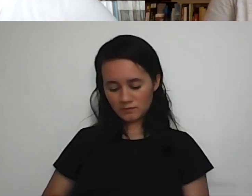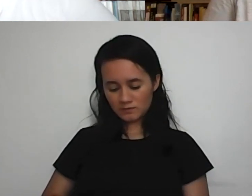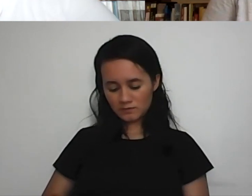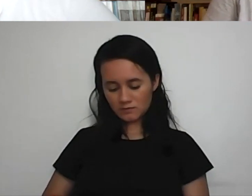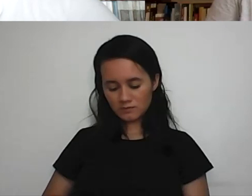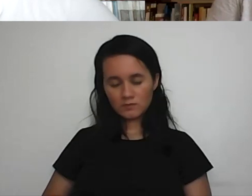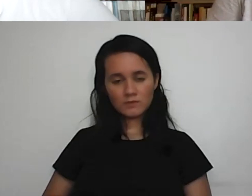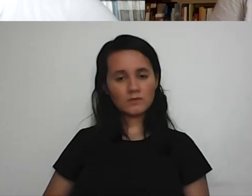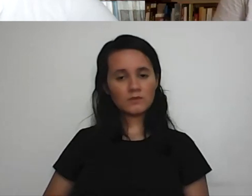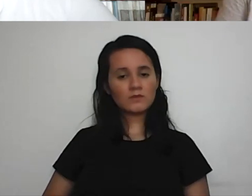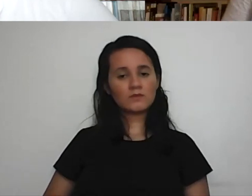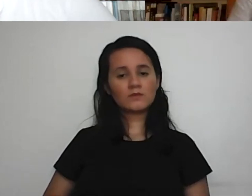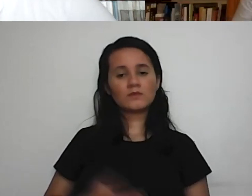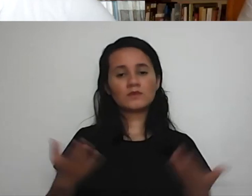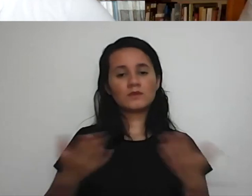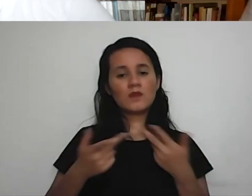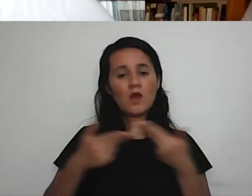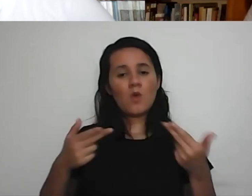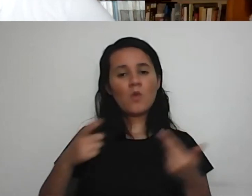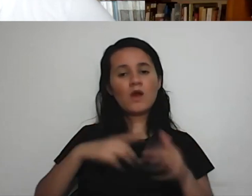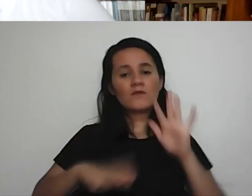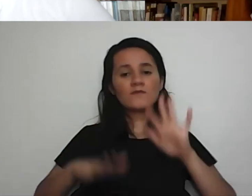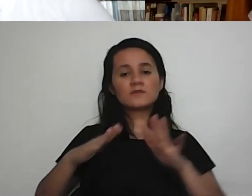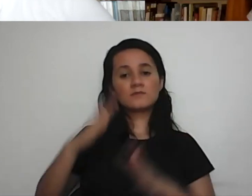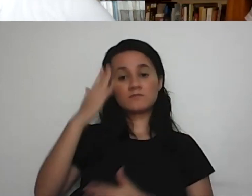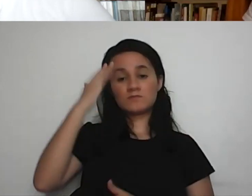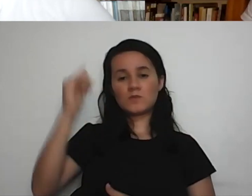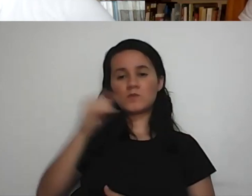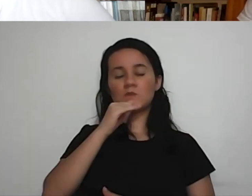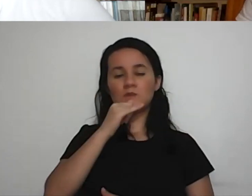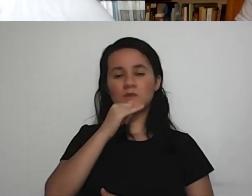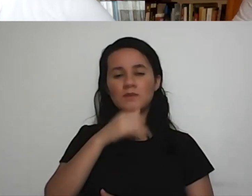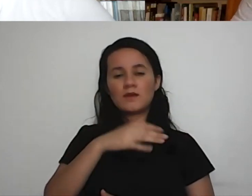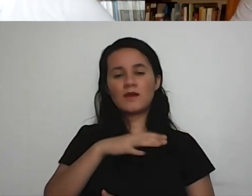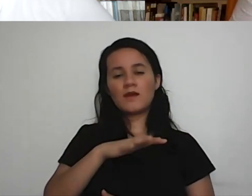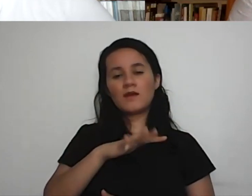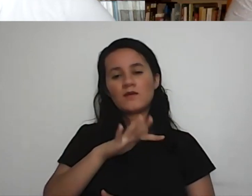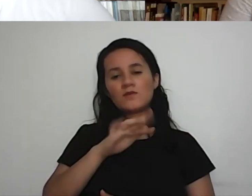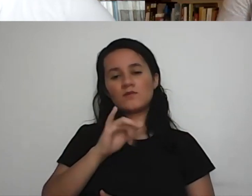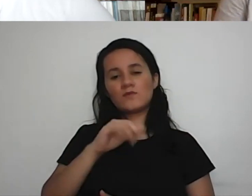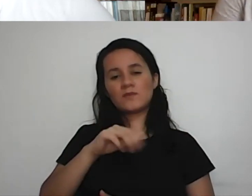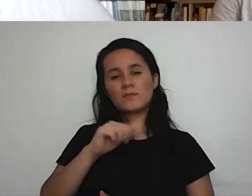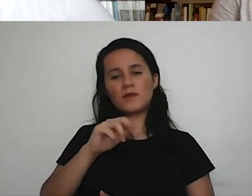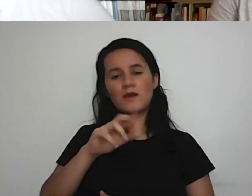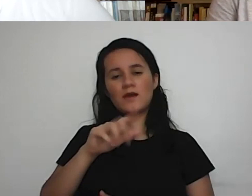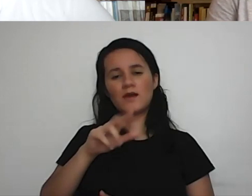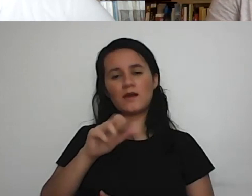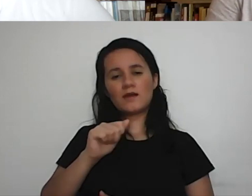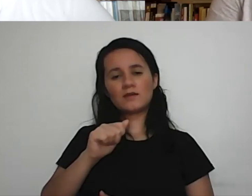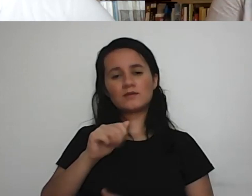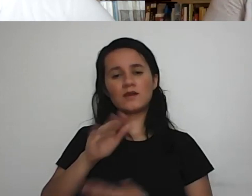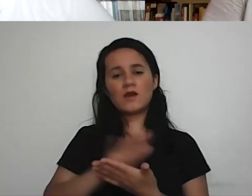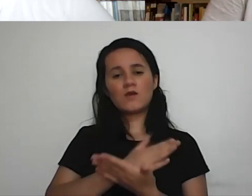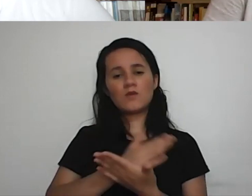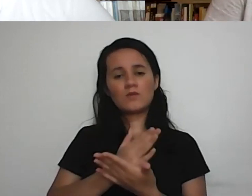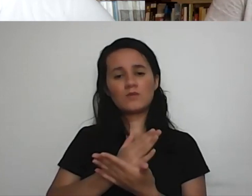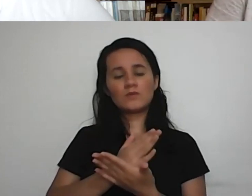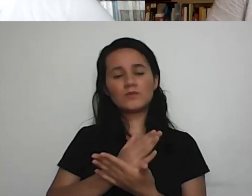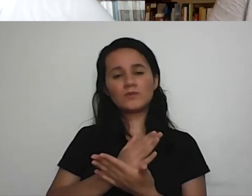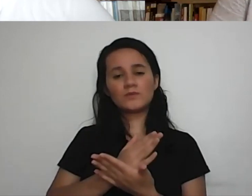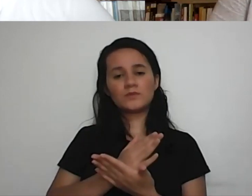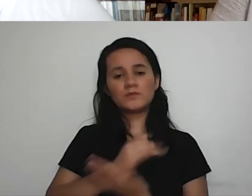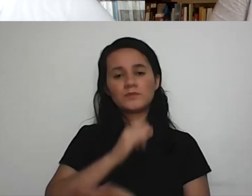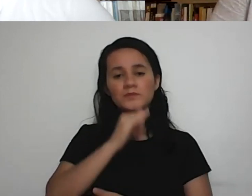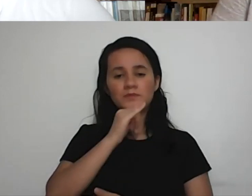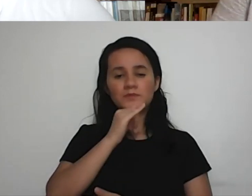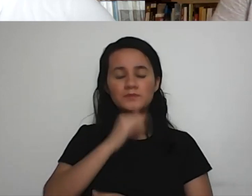você tem casos de sucesso que talvez, enfim, confirmem a regra, mas você tem livros, né, que acabam circulando, principalmente